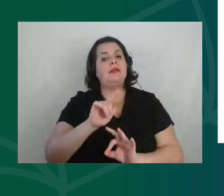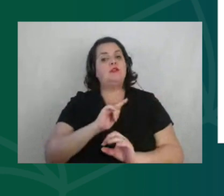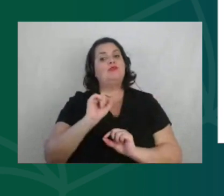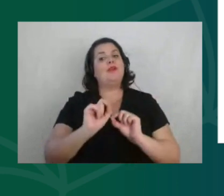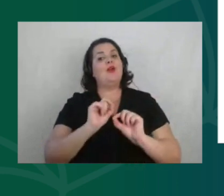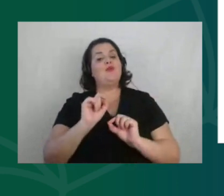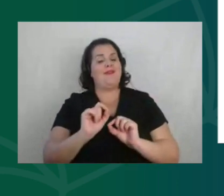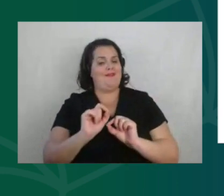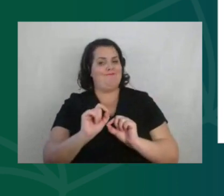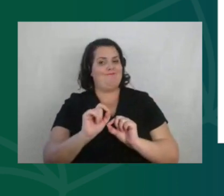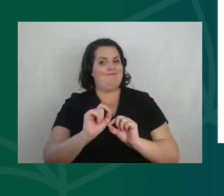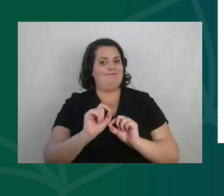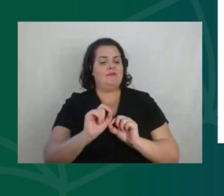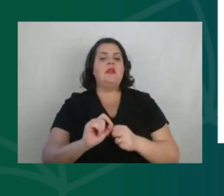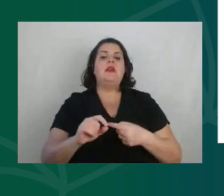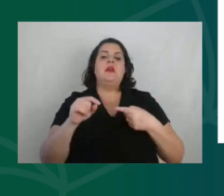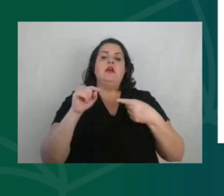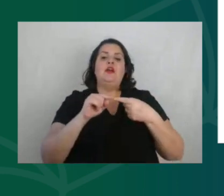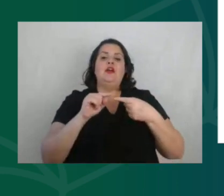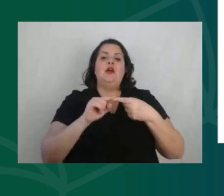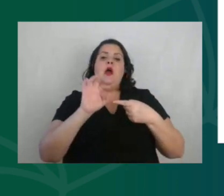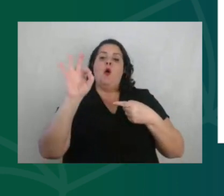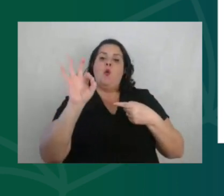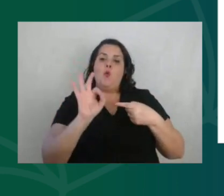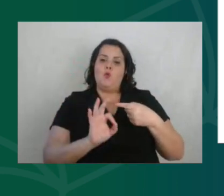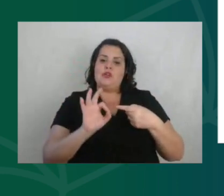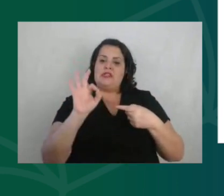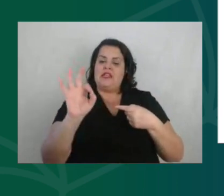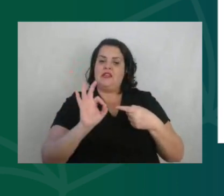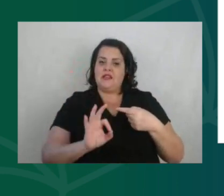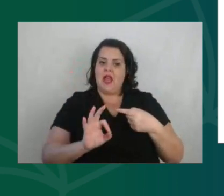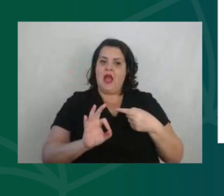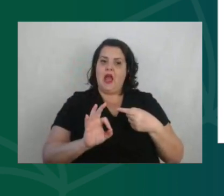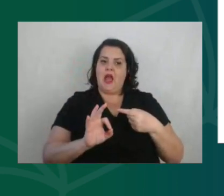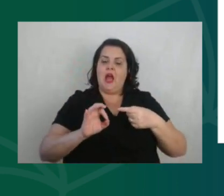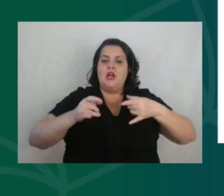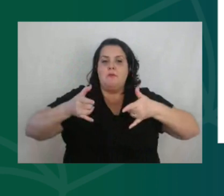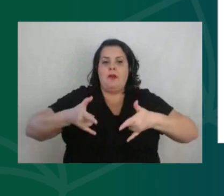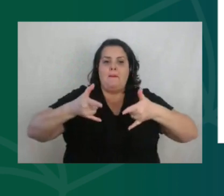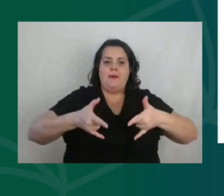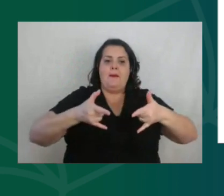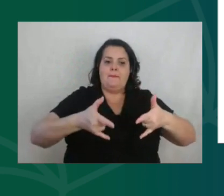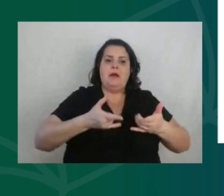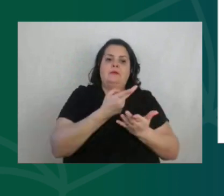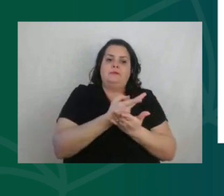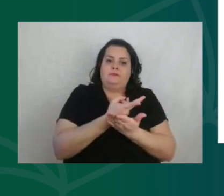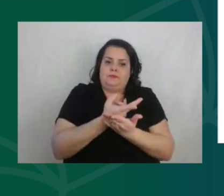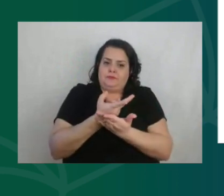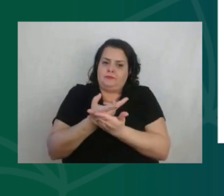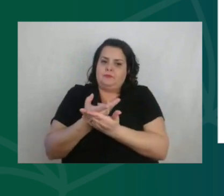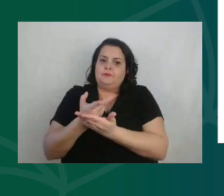aqui. Taxas de ocupação de leitos de UTI, que hoje no estado de São Paulo está em torno de